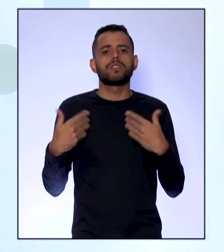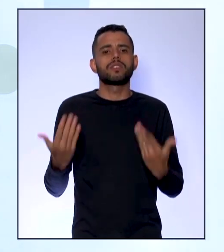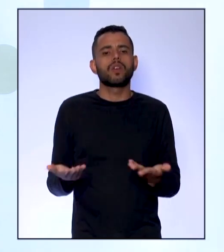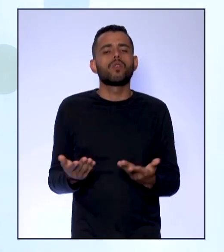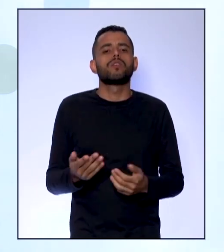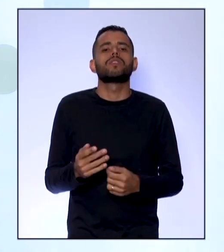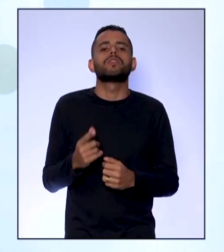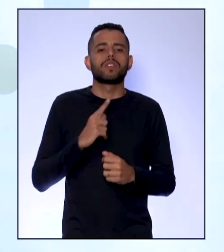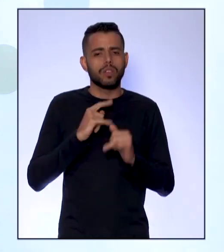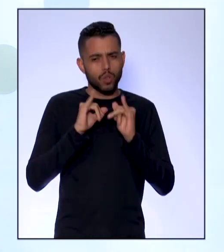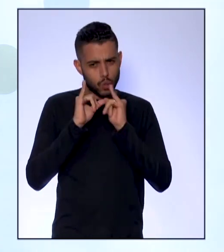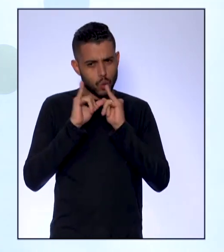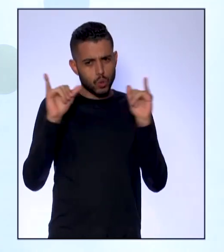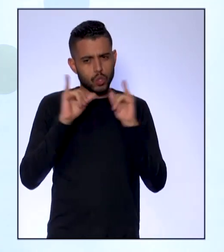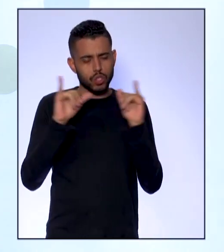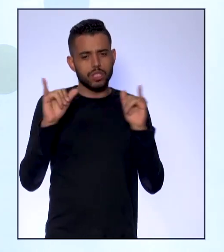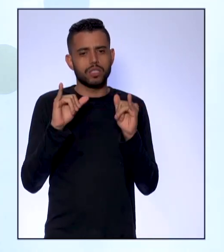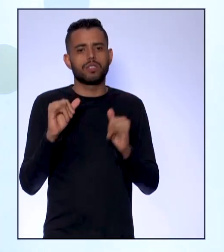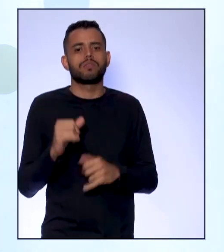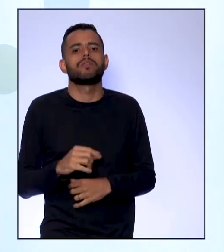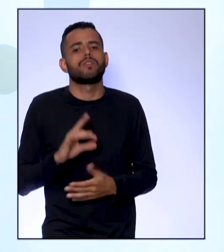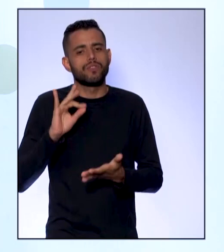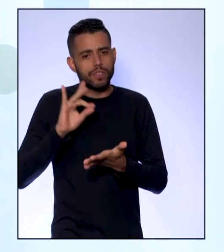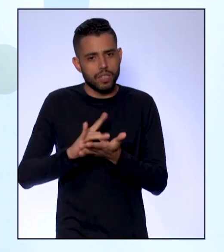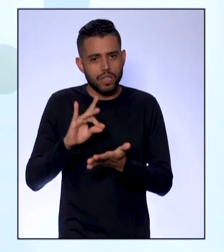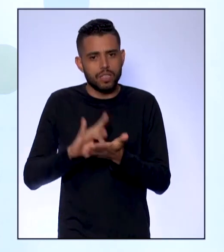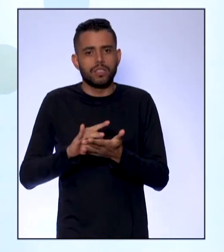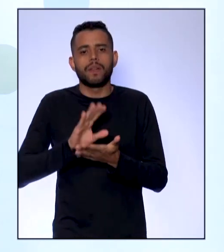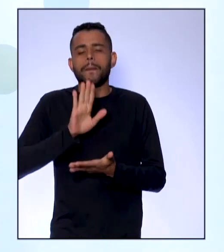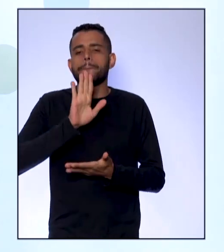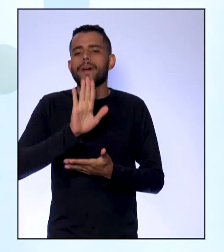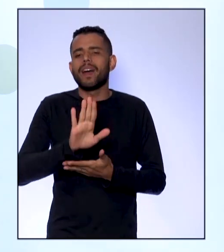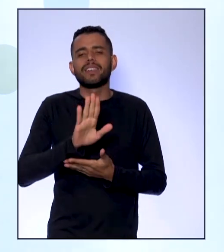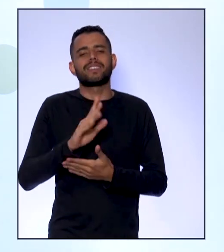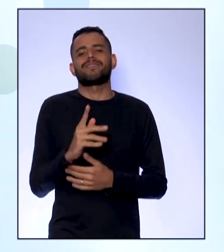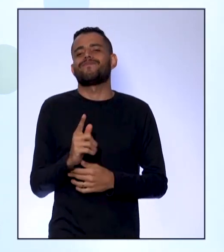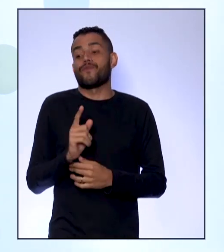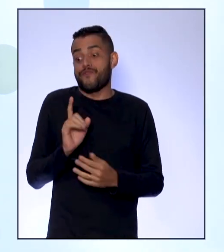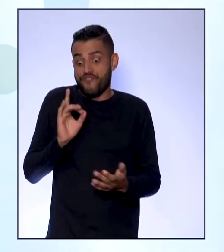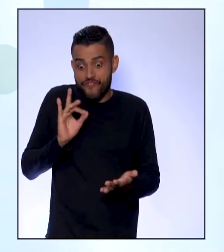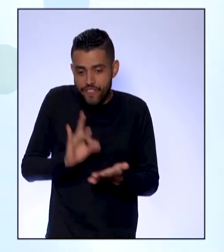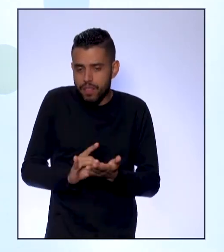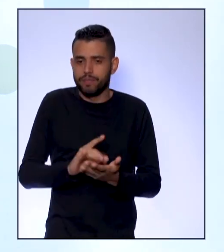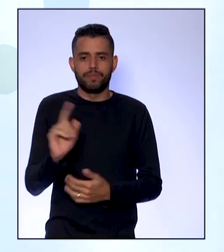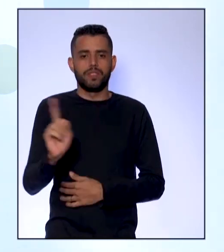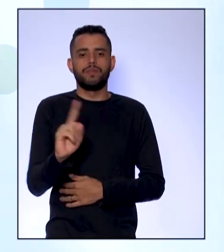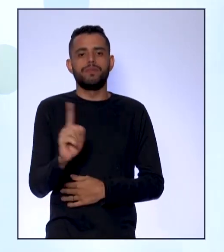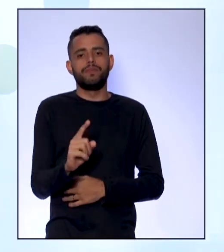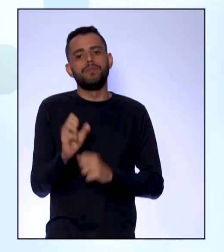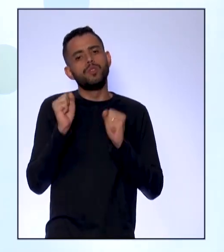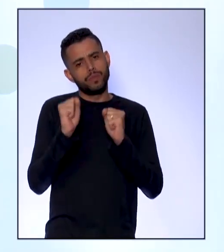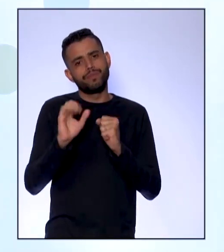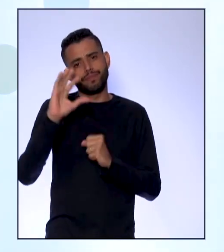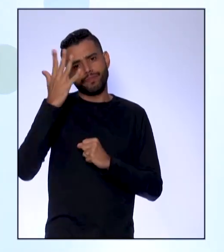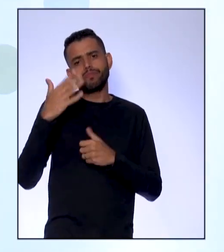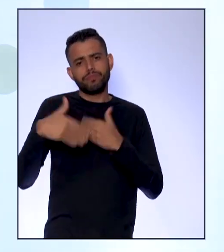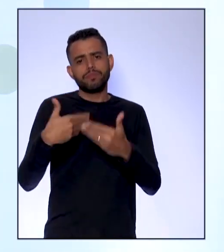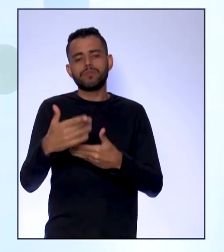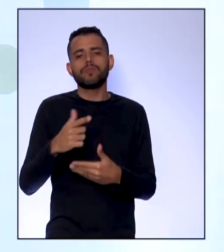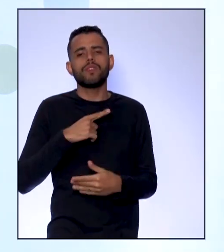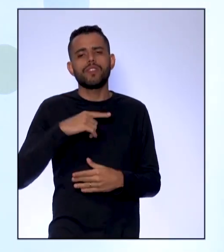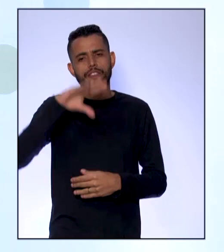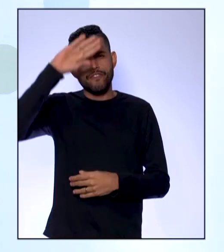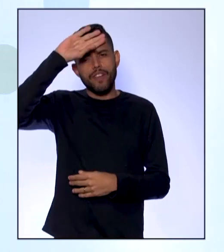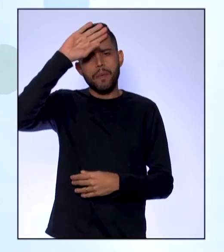tem aí uma notícia que ela tem uma parte de verdade, mas ela não é inteiramente verdade. E ela podia ter tido consequências, né? Na febre amarela, a gente teve aquela